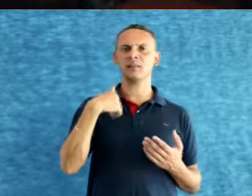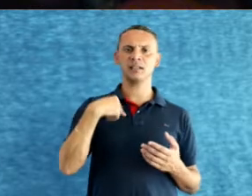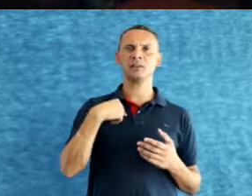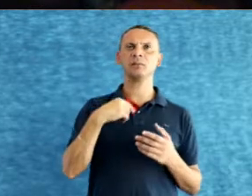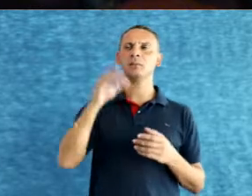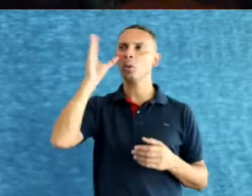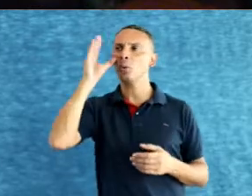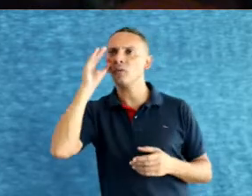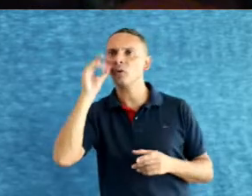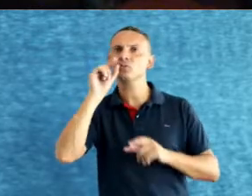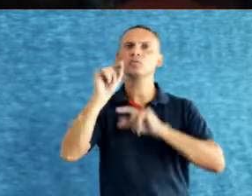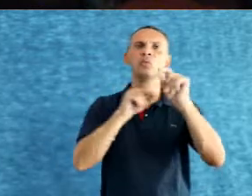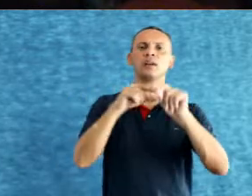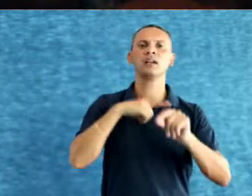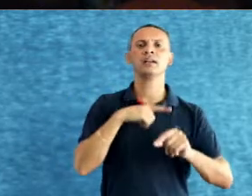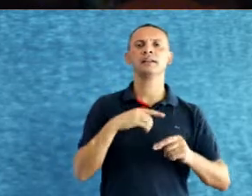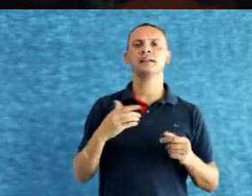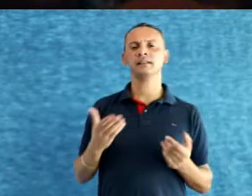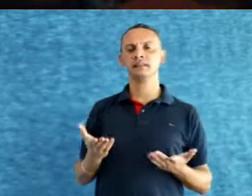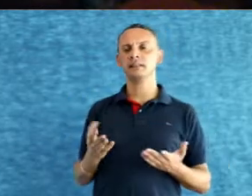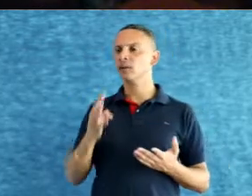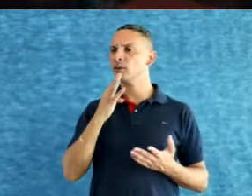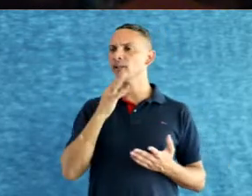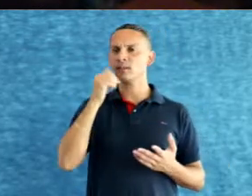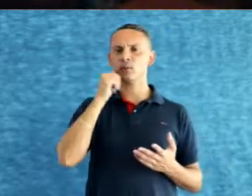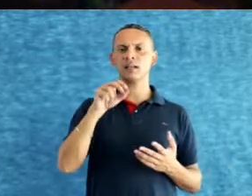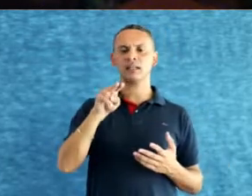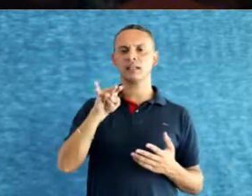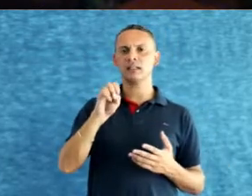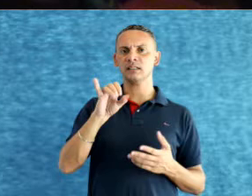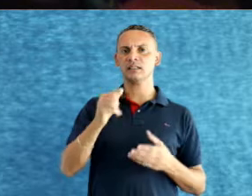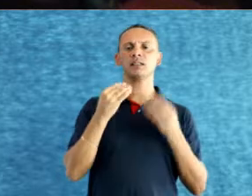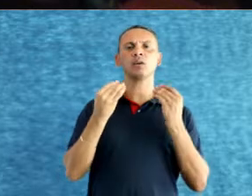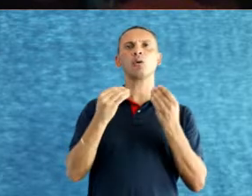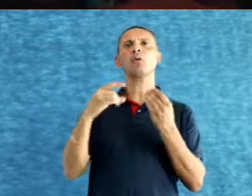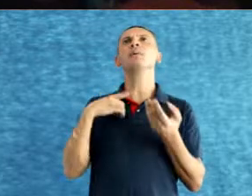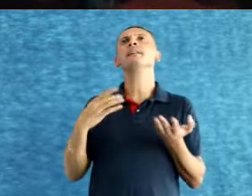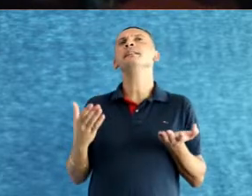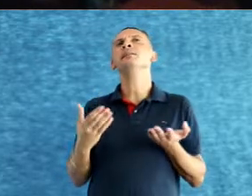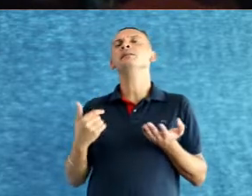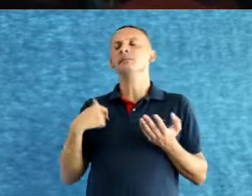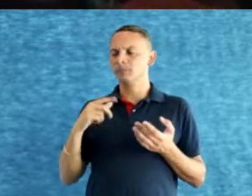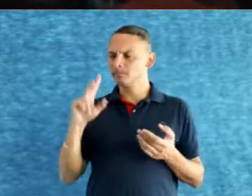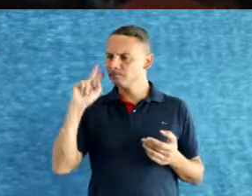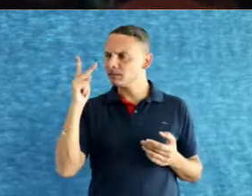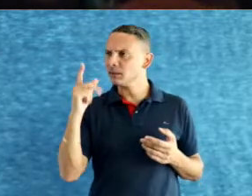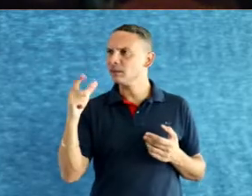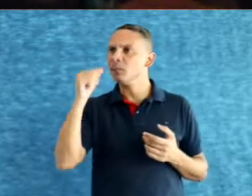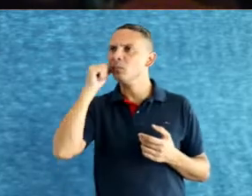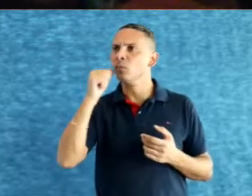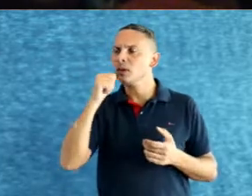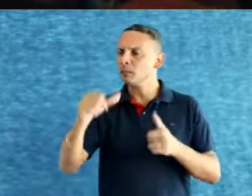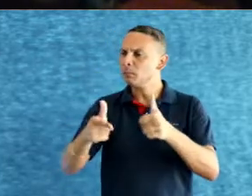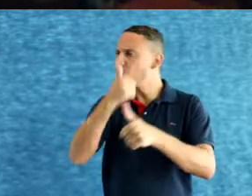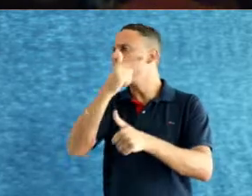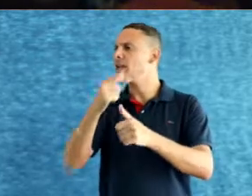discriminação, sabe? Aquela mulher que foi embora. Então, o Rio Grande do Norte, durante muito tempo, Câmara Cascudo, um deles, assim,